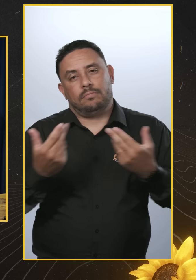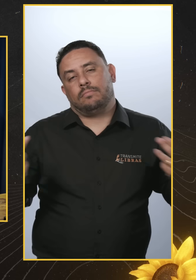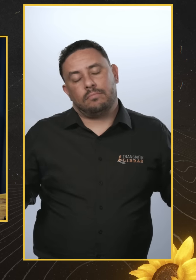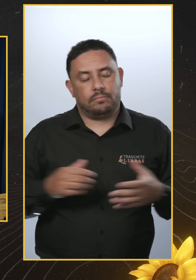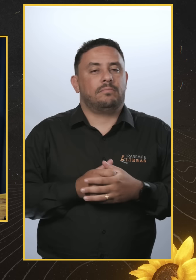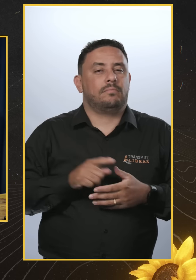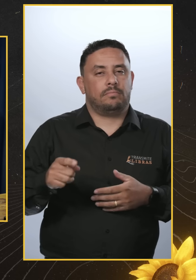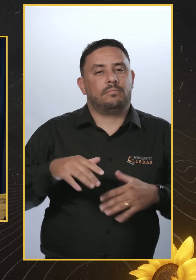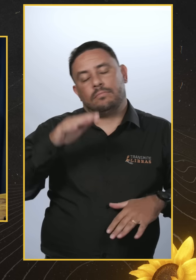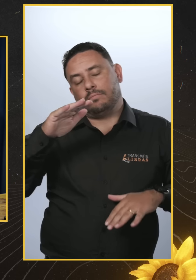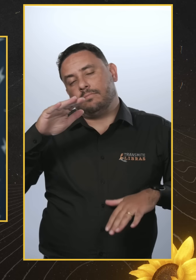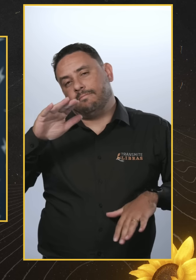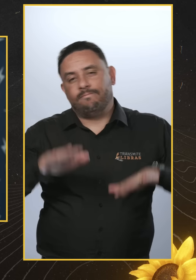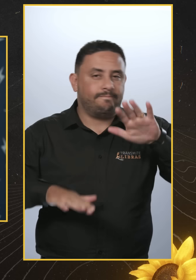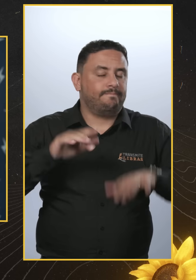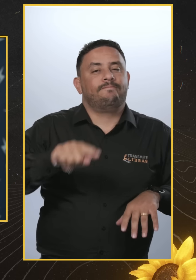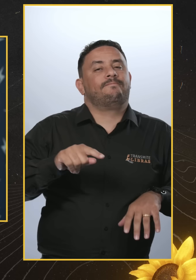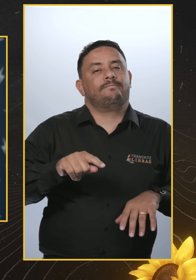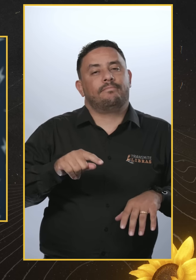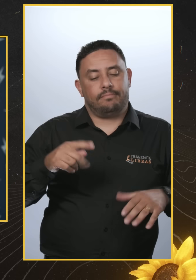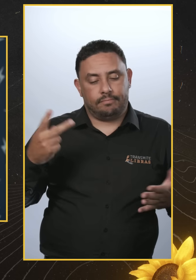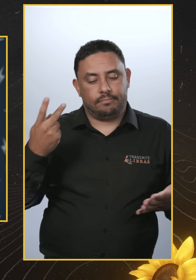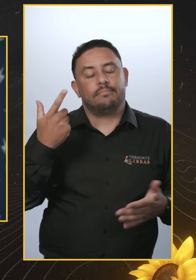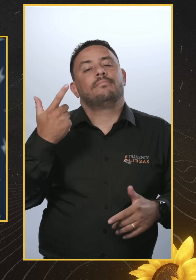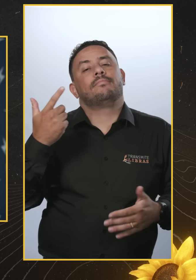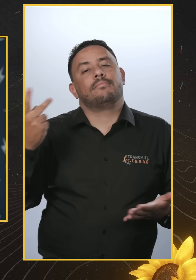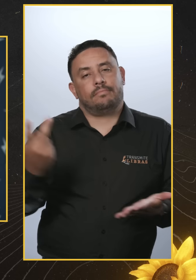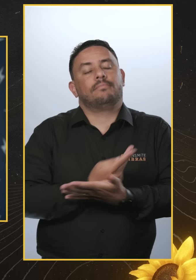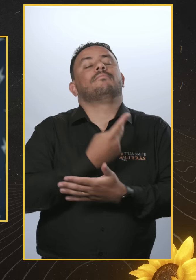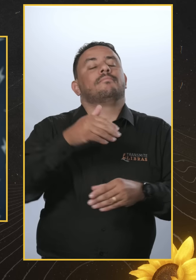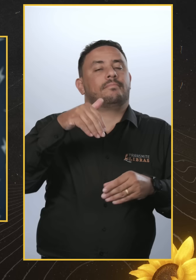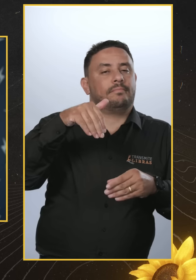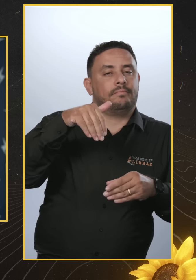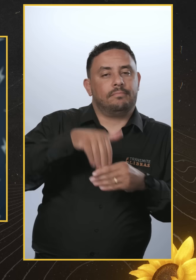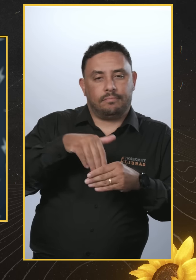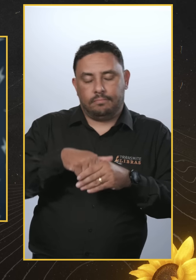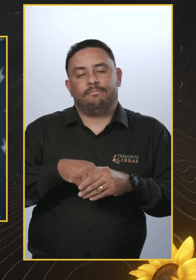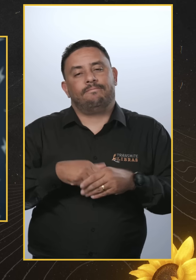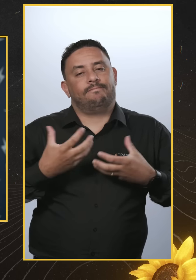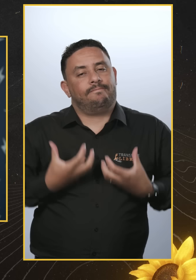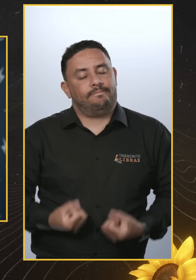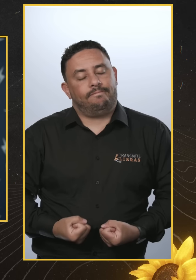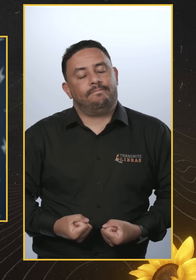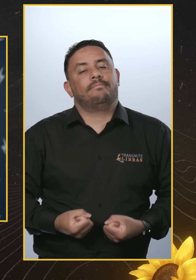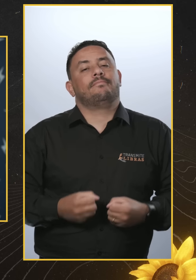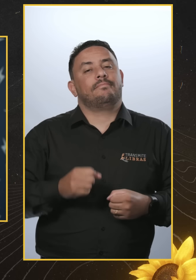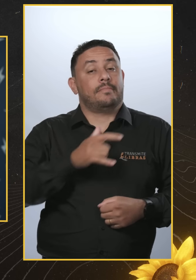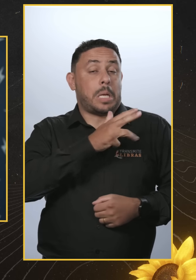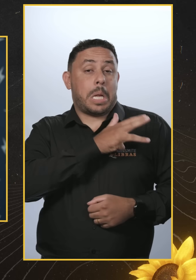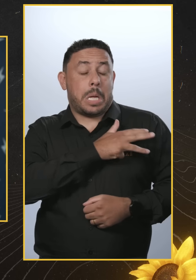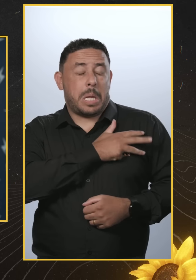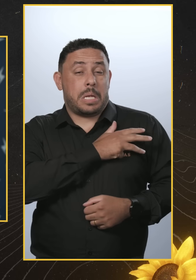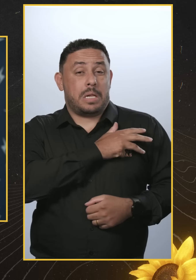assim mas essa essa talvez tenha sido Essa foi a que gerou o voto magoado talvez é Resumindo o o Lula saindo de